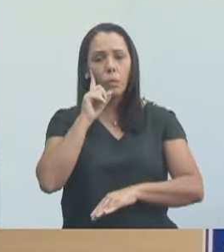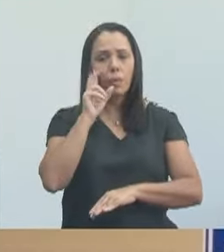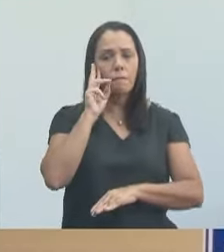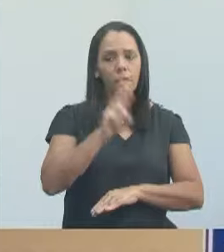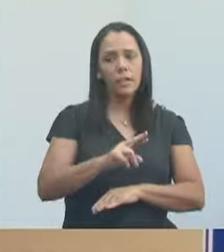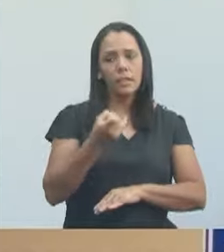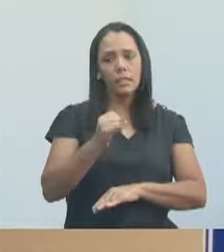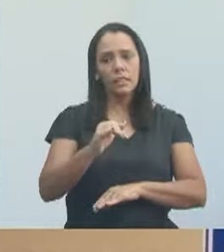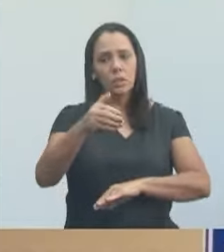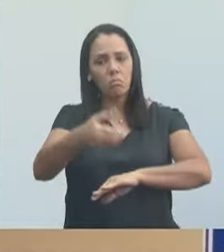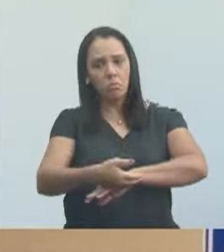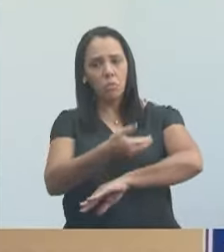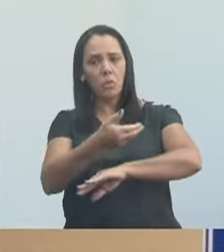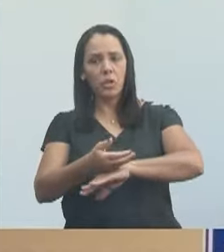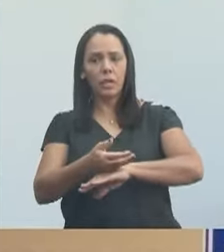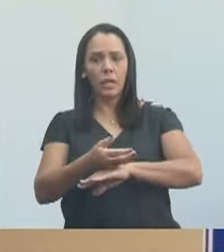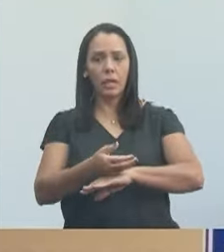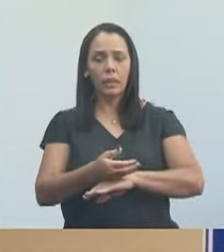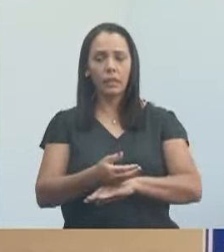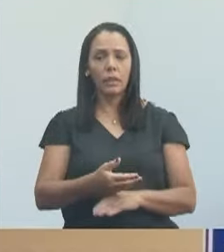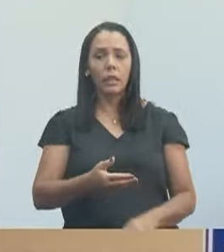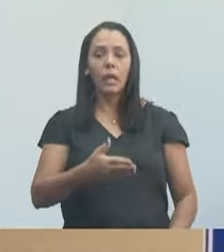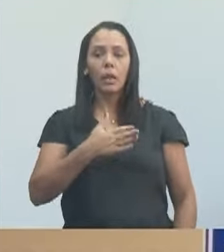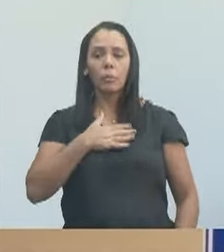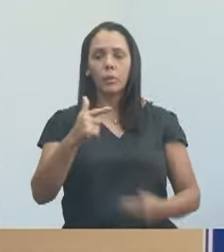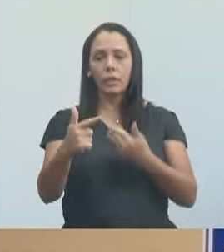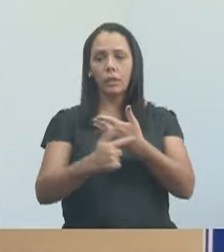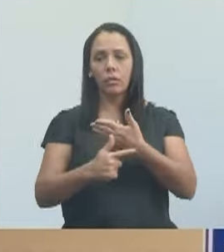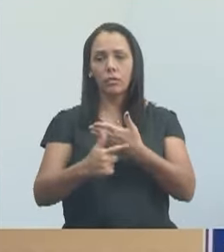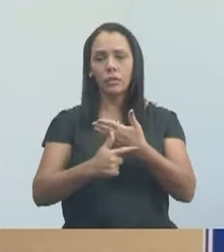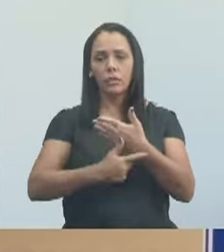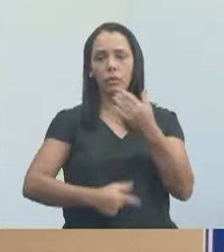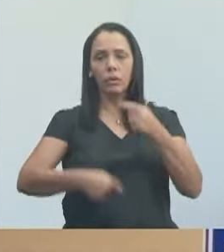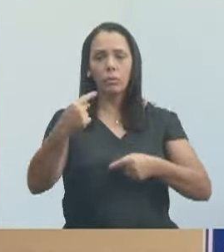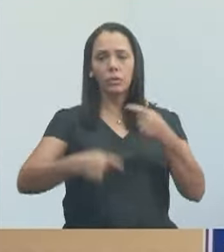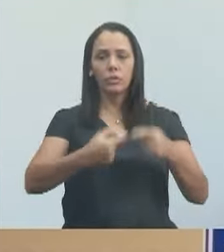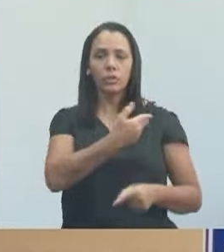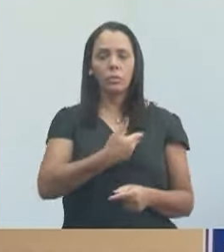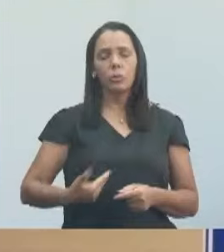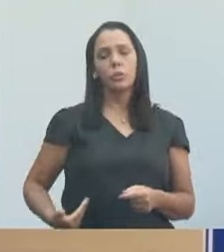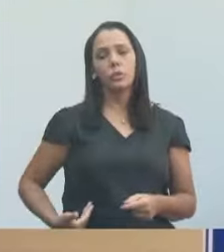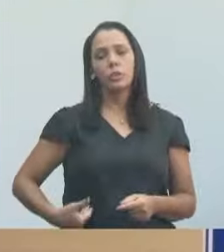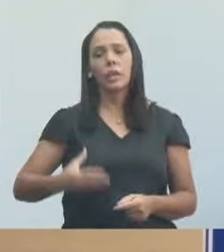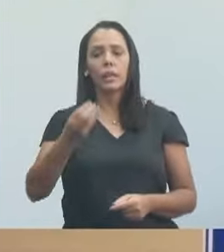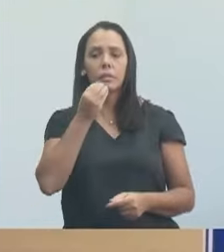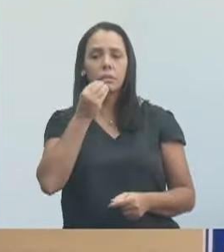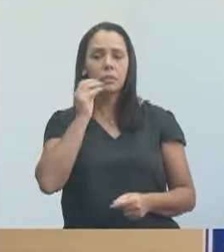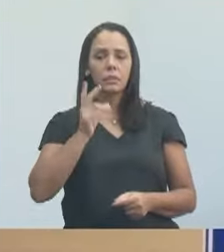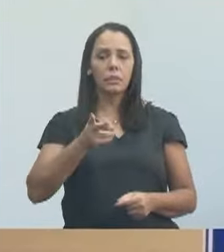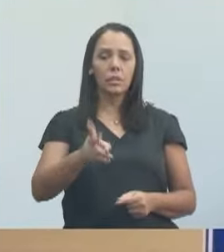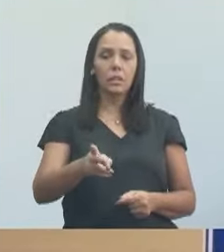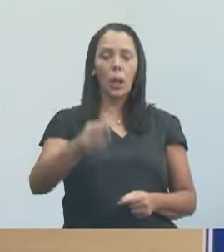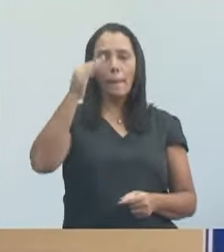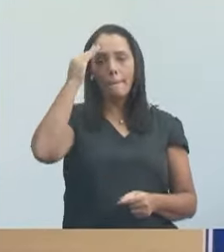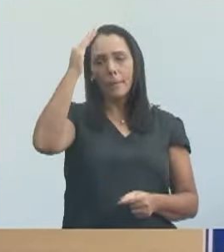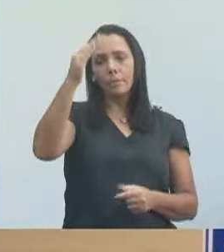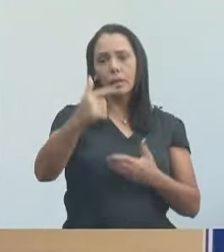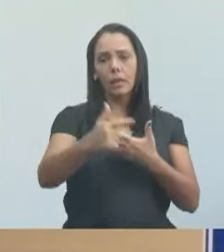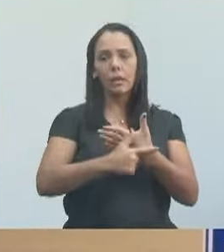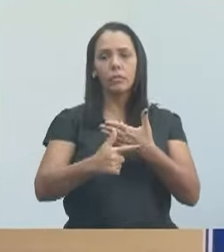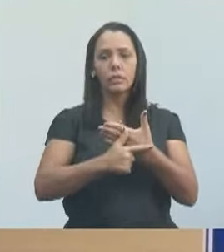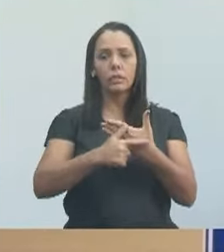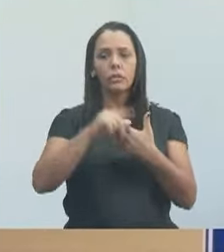a minha verdade. Eu estou aqui para fazer políticas públicas. Públicas, e é o que a gente tenta fazer sempre. E, principalmente, a função do vereador é